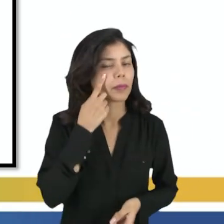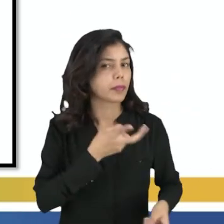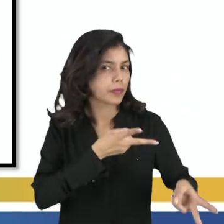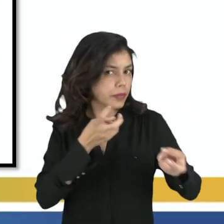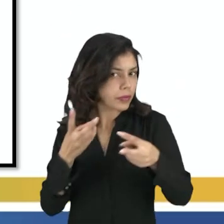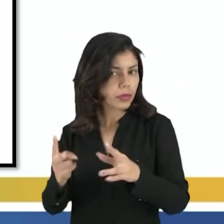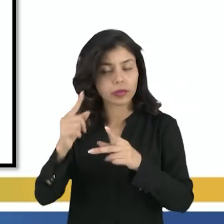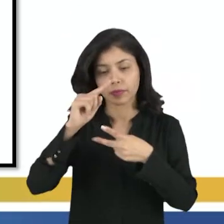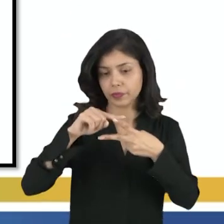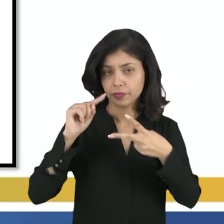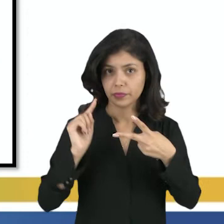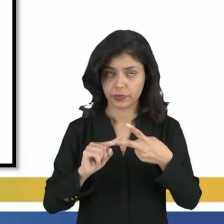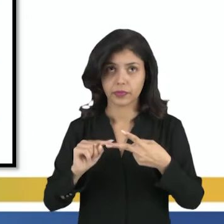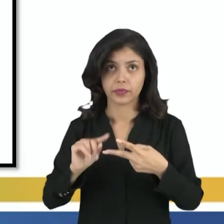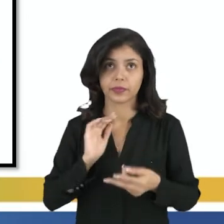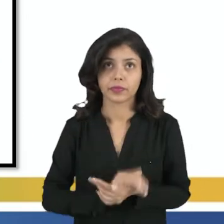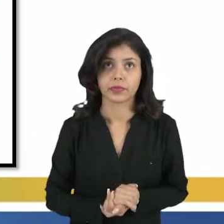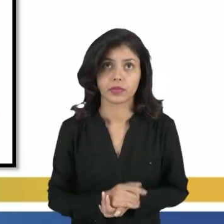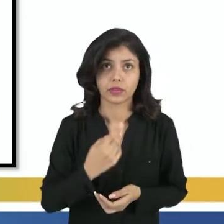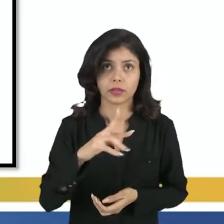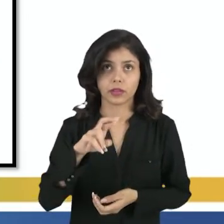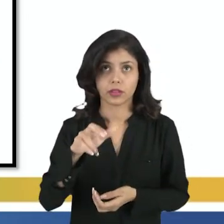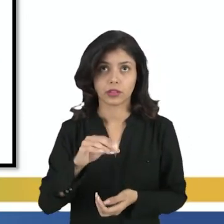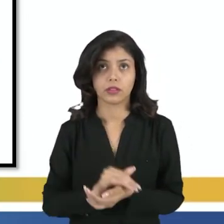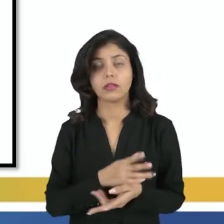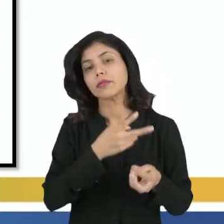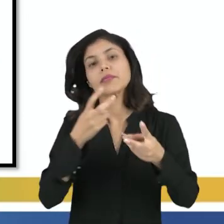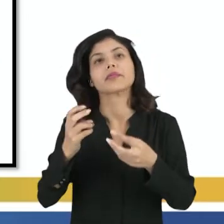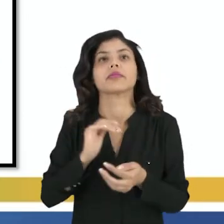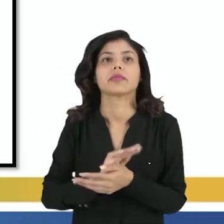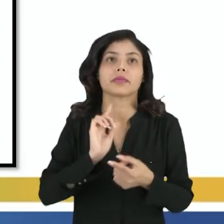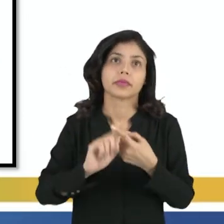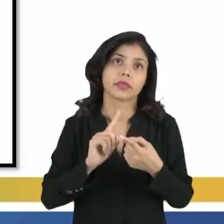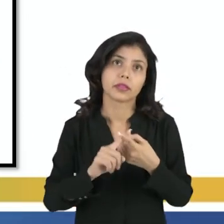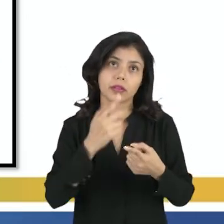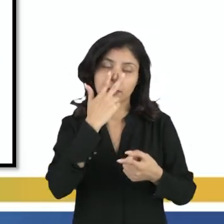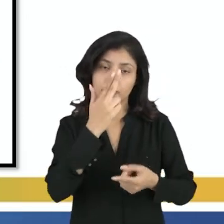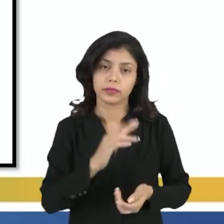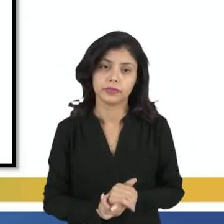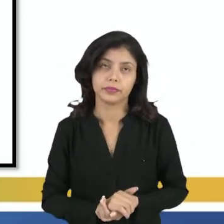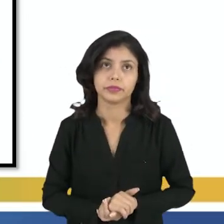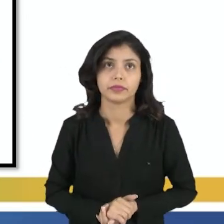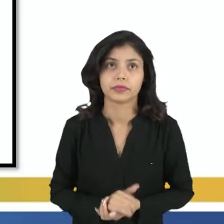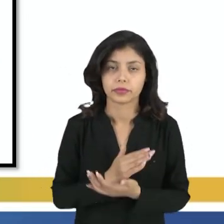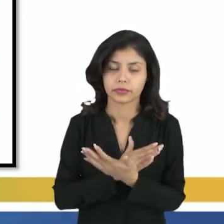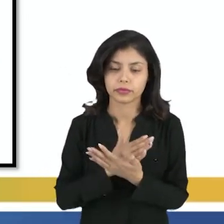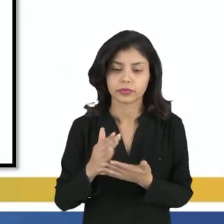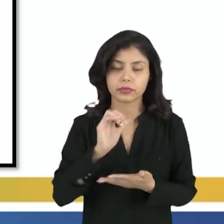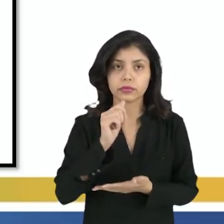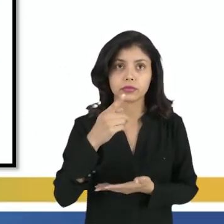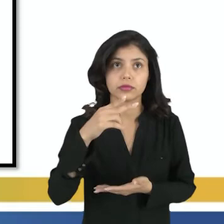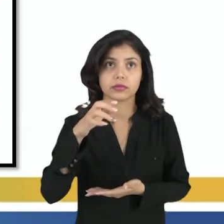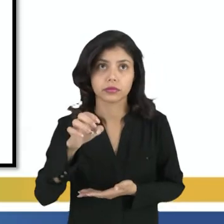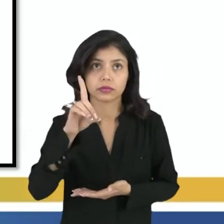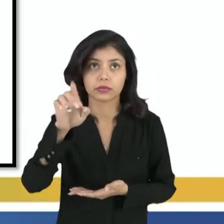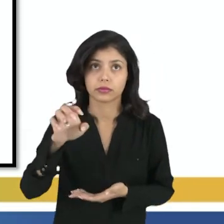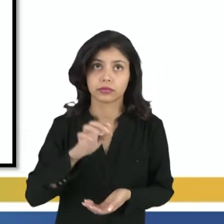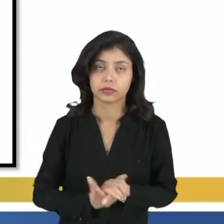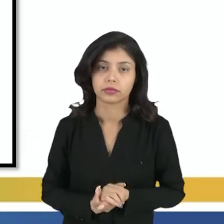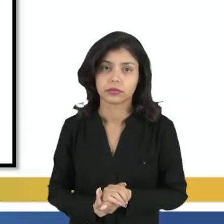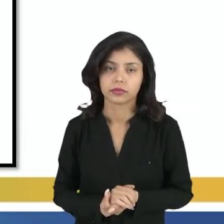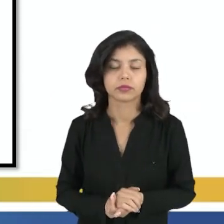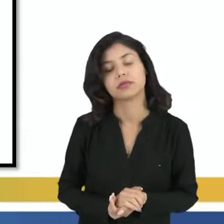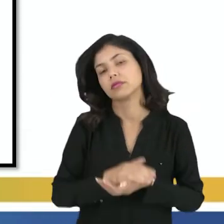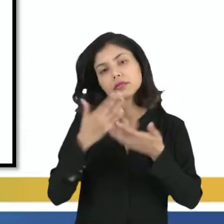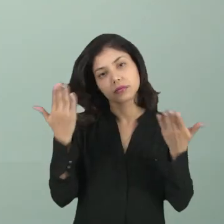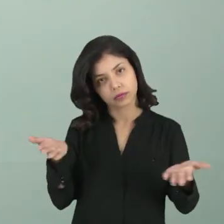vemos dois casos de polifonia, vamos perceber. O primeiro ele aparece logo ali no início. apesar de, tá